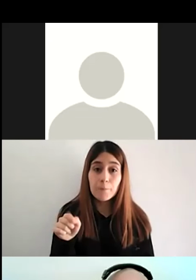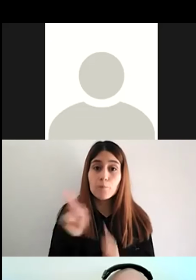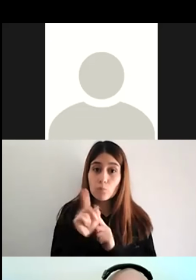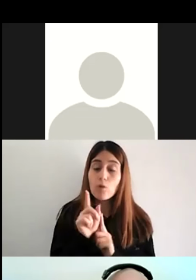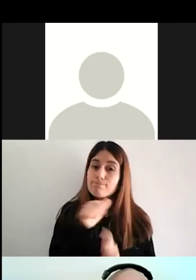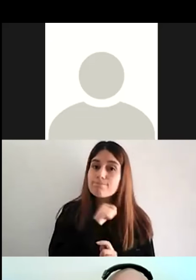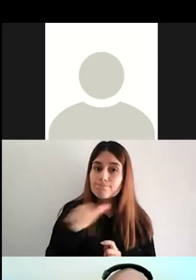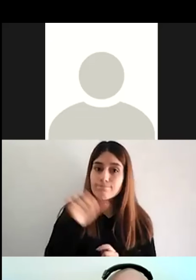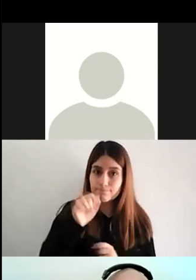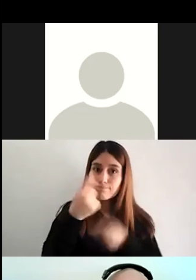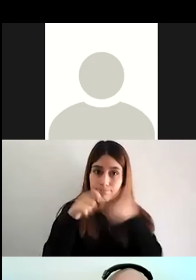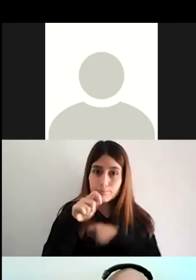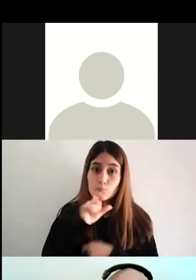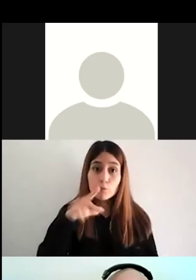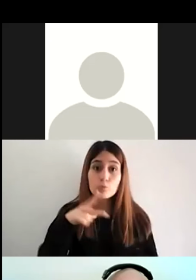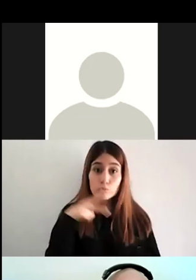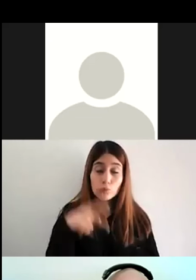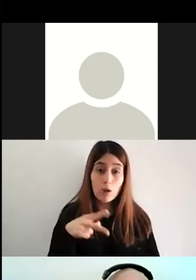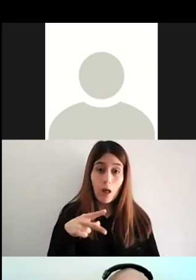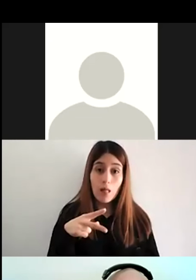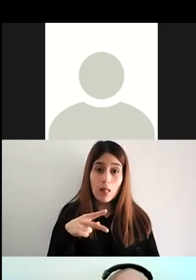para introdução no mercado em Portugal,